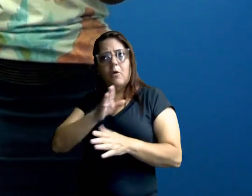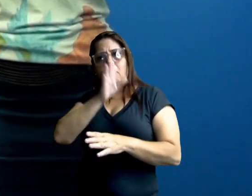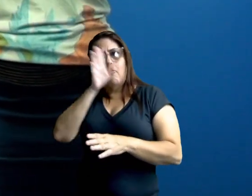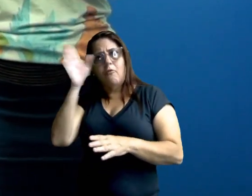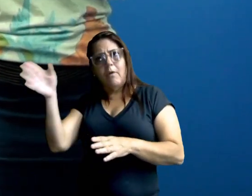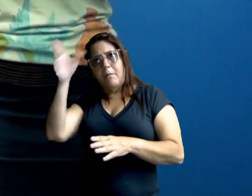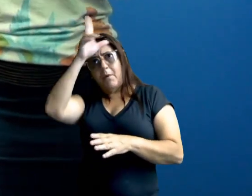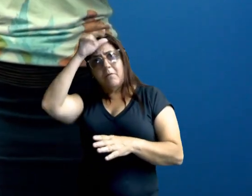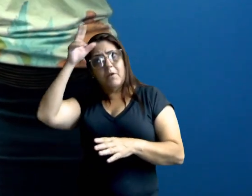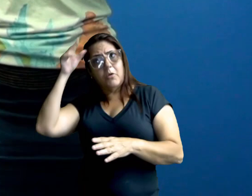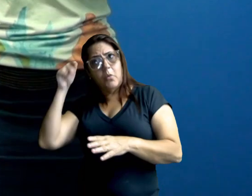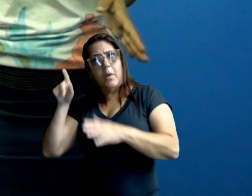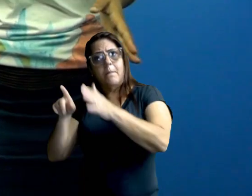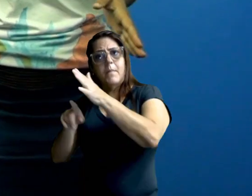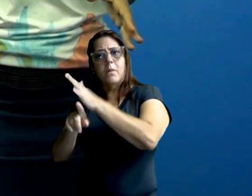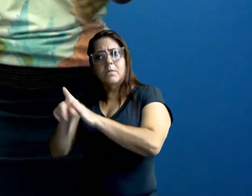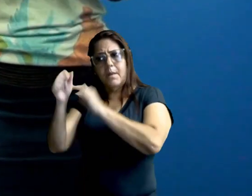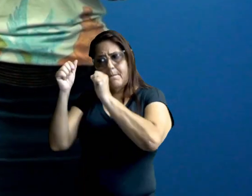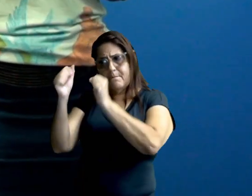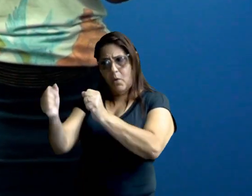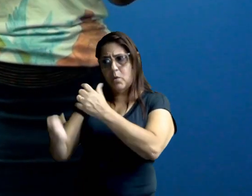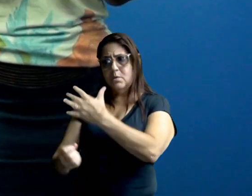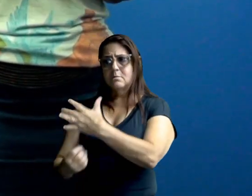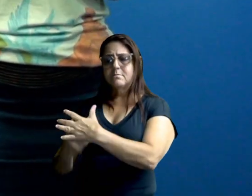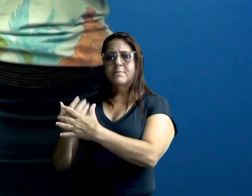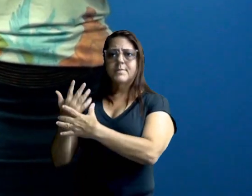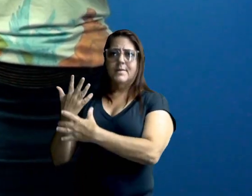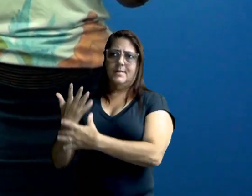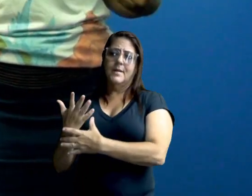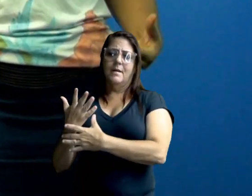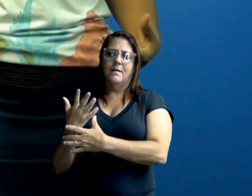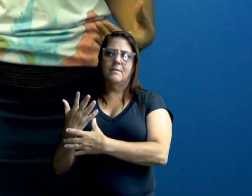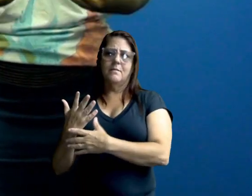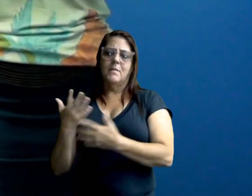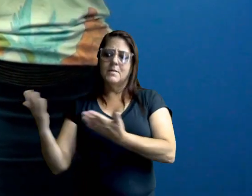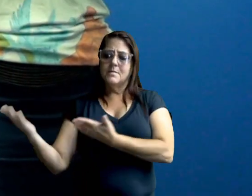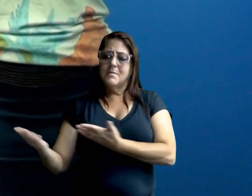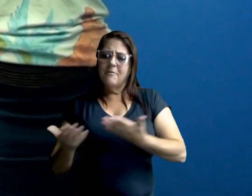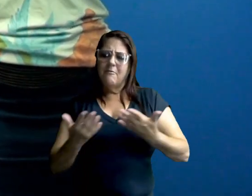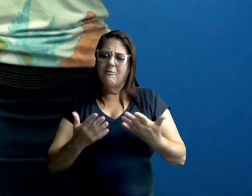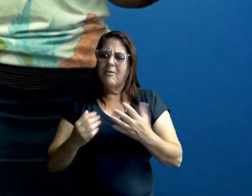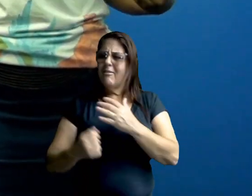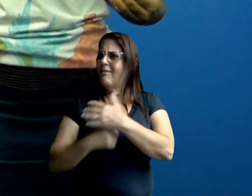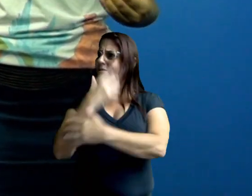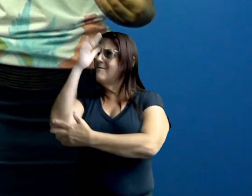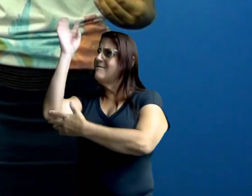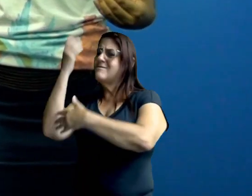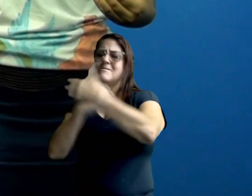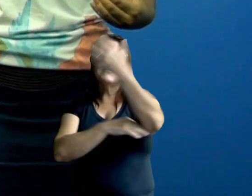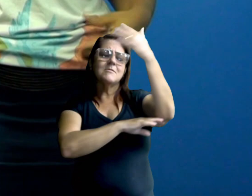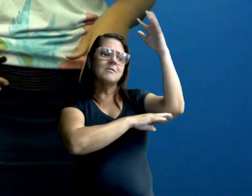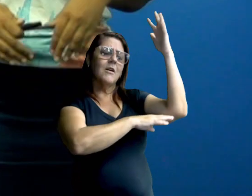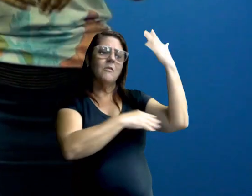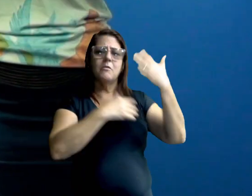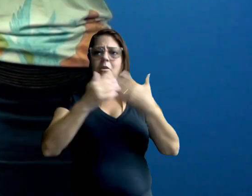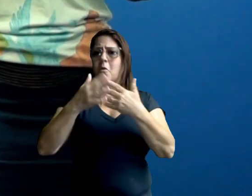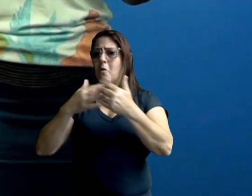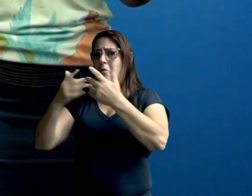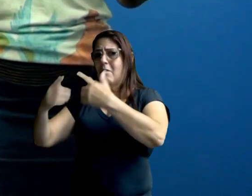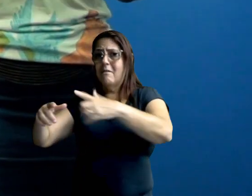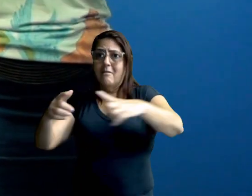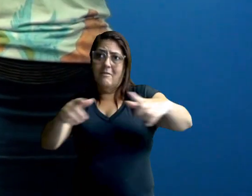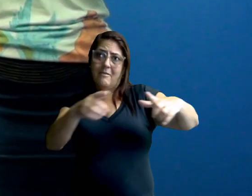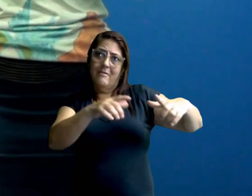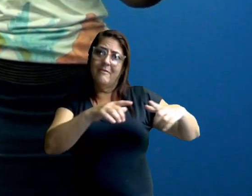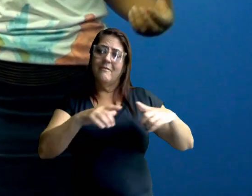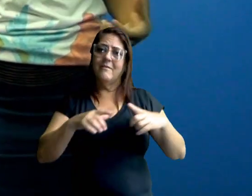não pode plantar determinado tipo de árvore. Mas as árvores são muito bem-vindas em todos os ambientes, tá bom?